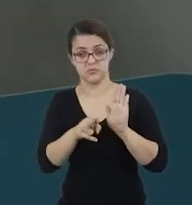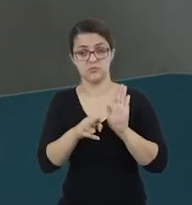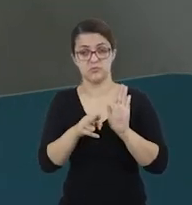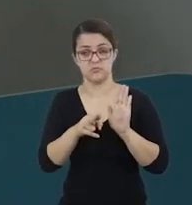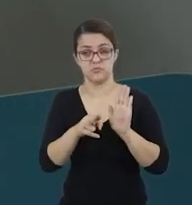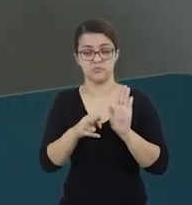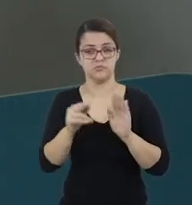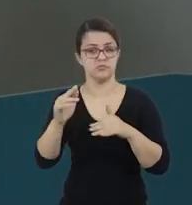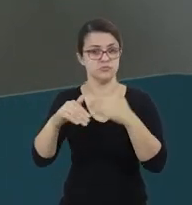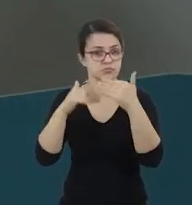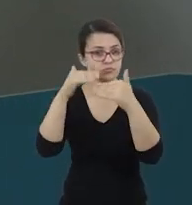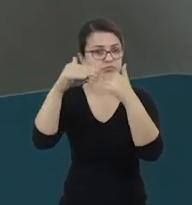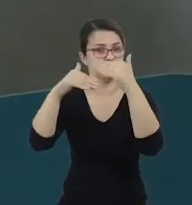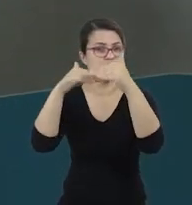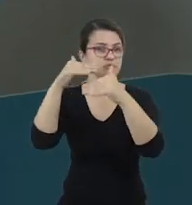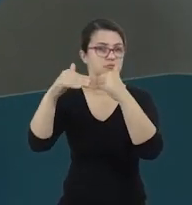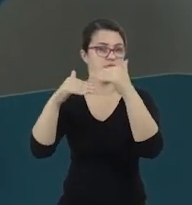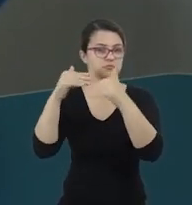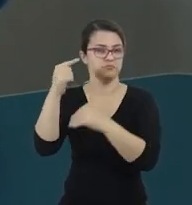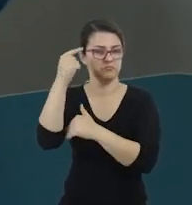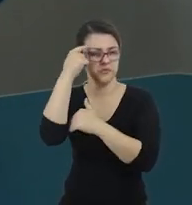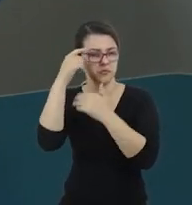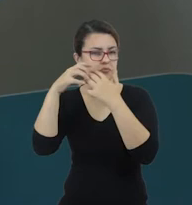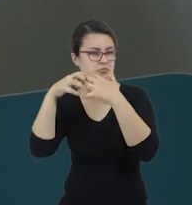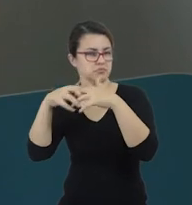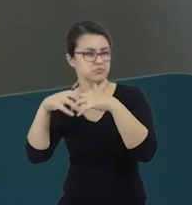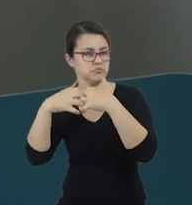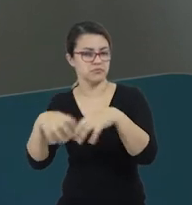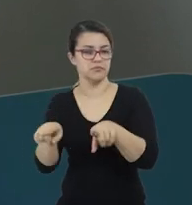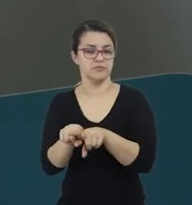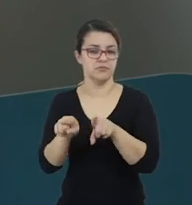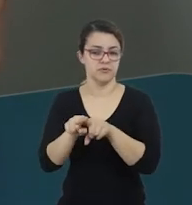que envolve raciocínio lógico também.